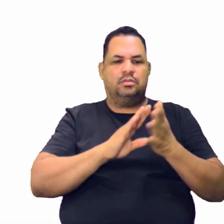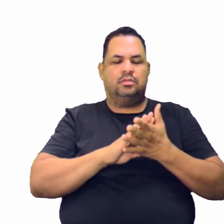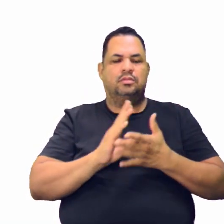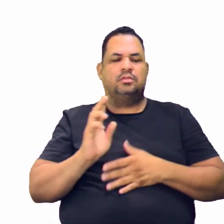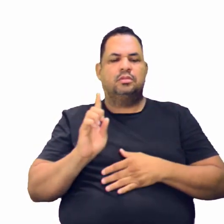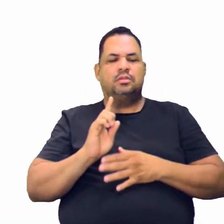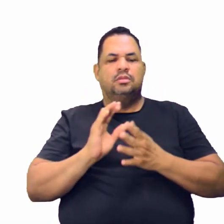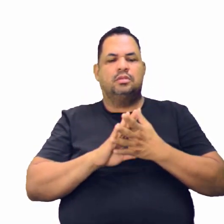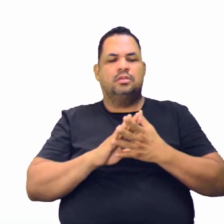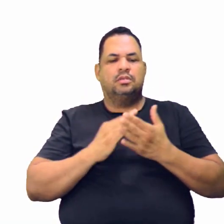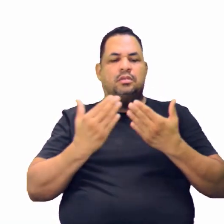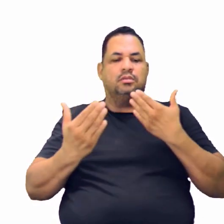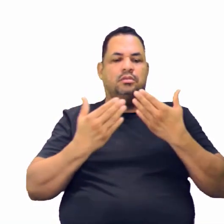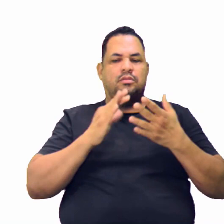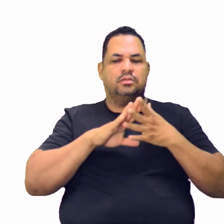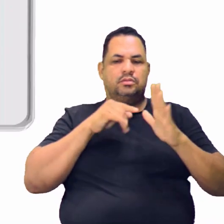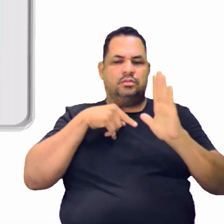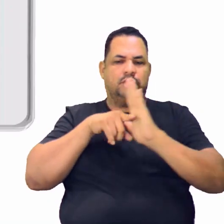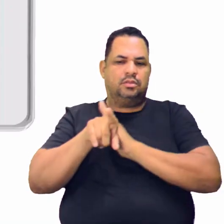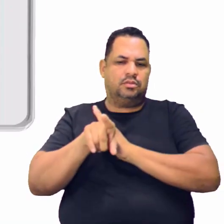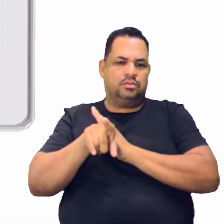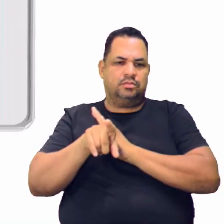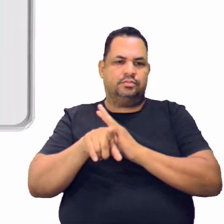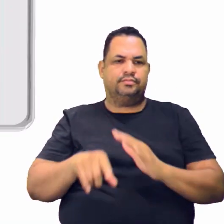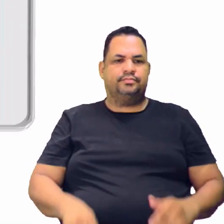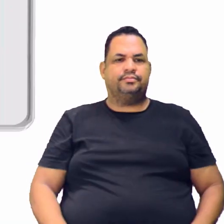indefinido, relativos e interrogativos.